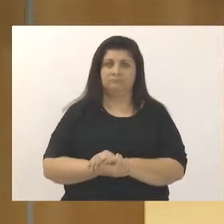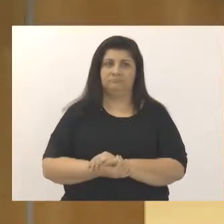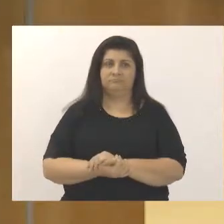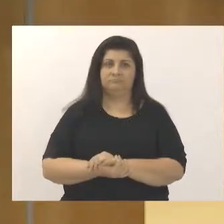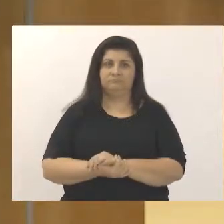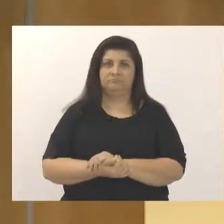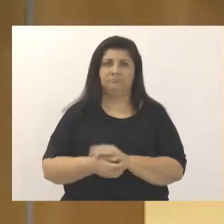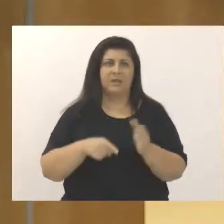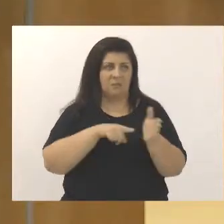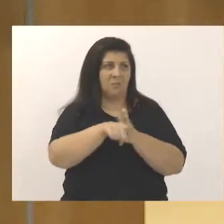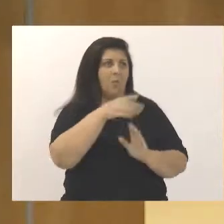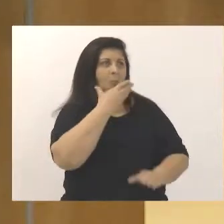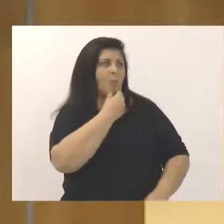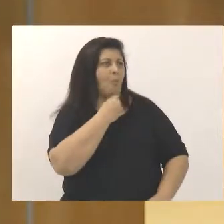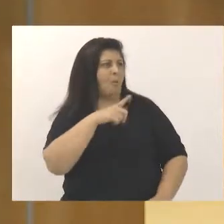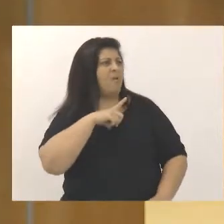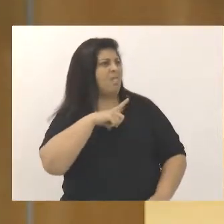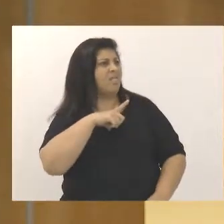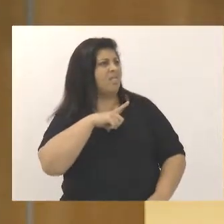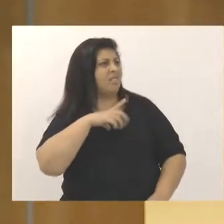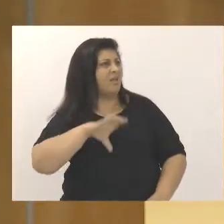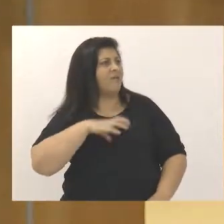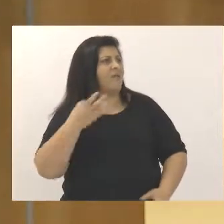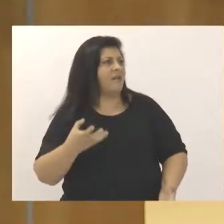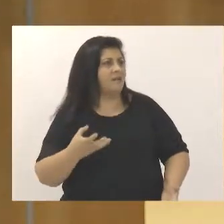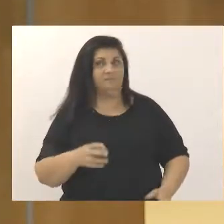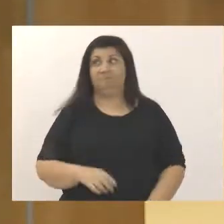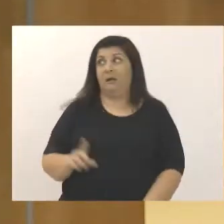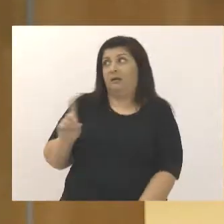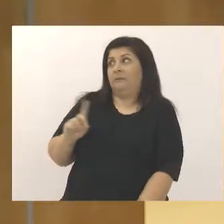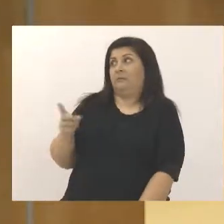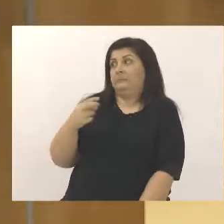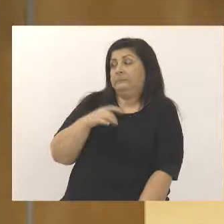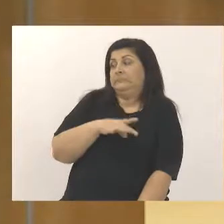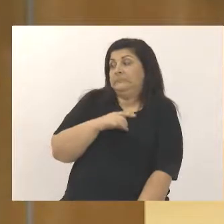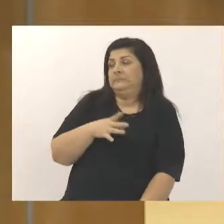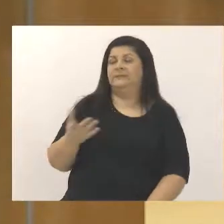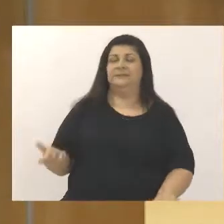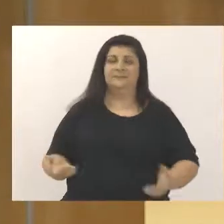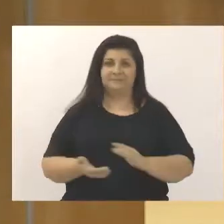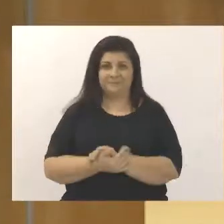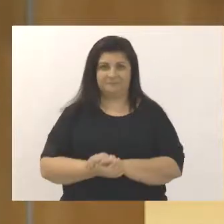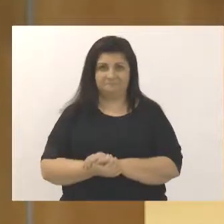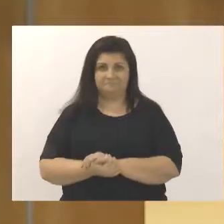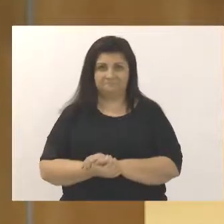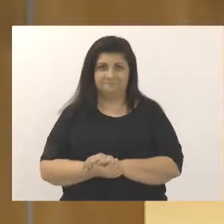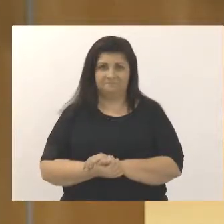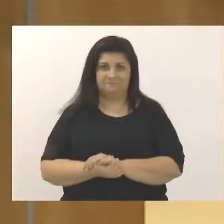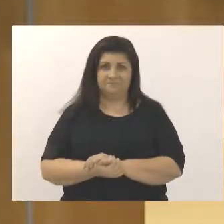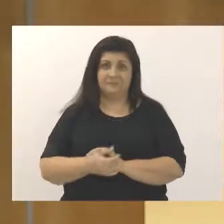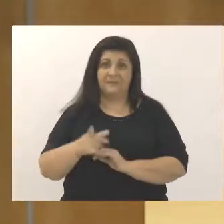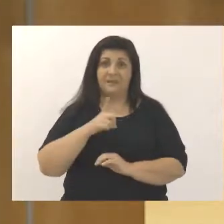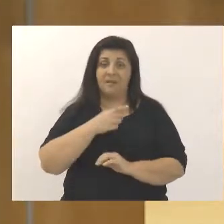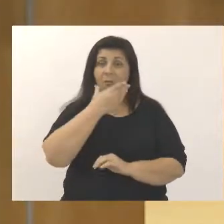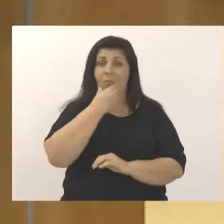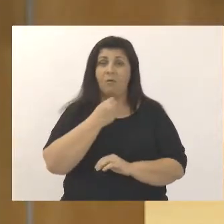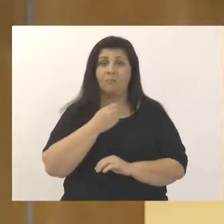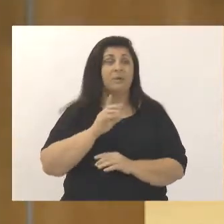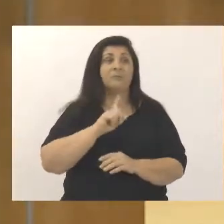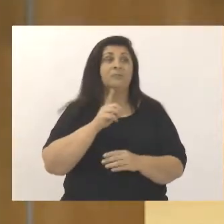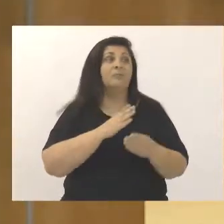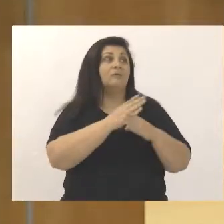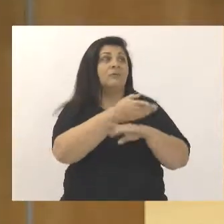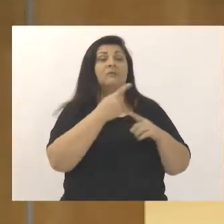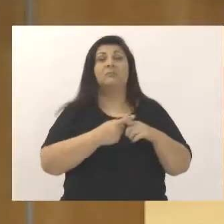Pergunte para muitos homens se ele tem coragem de ir lá ver nascer o filho. Ah, não, eu não posso. E outra, tem uns que não vai porque ele está